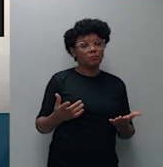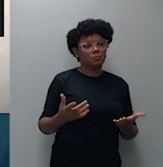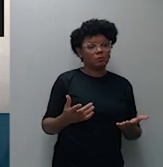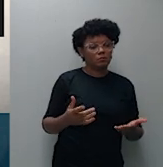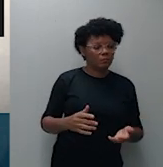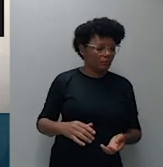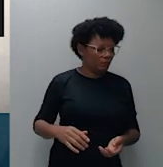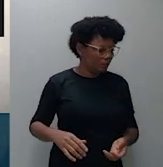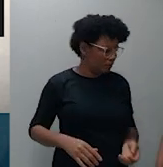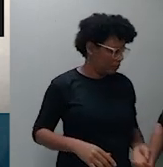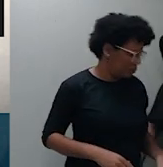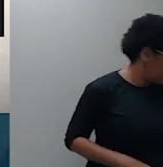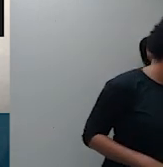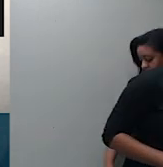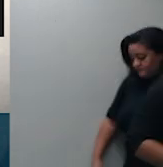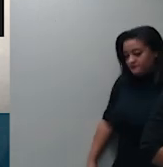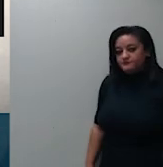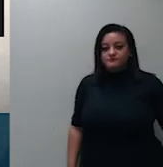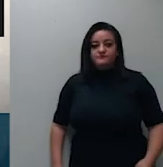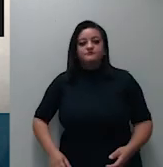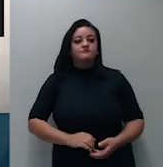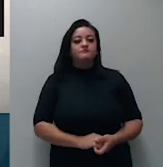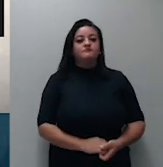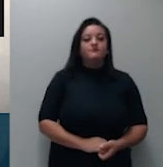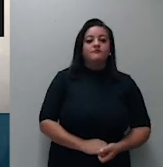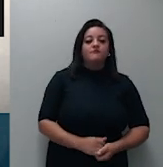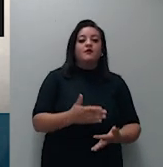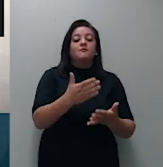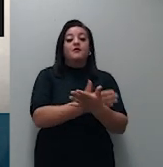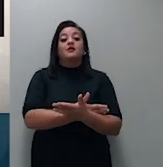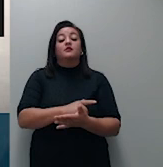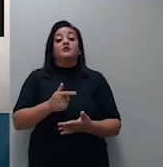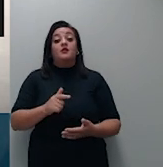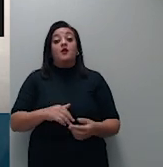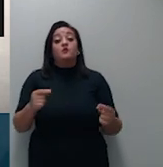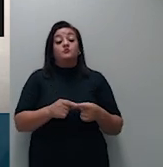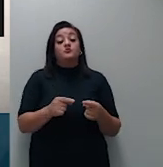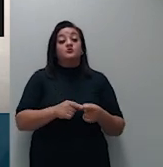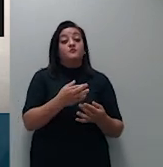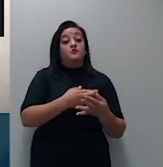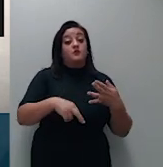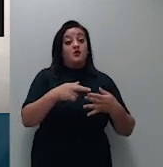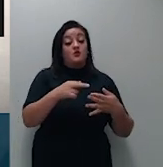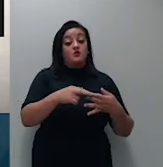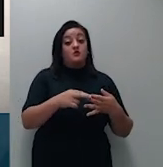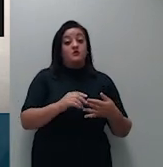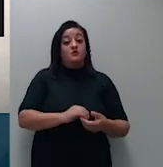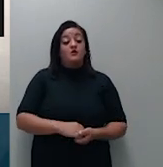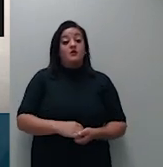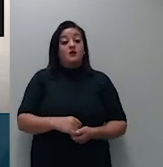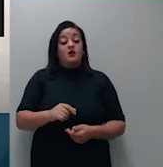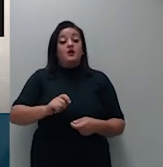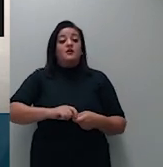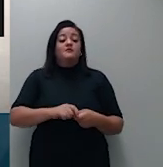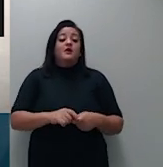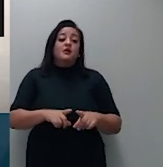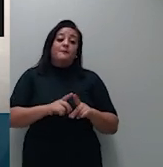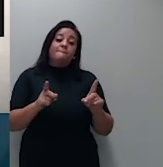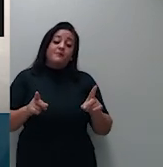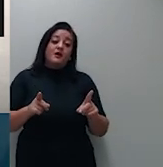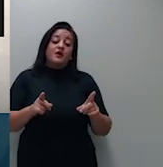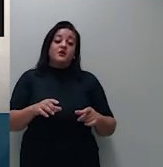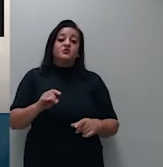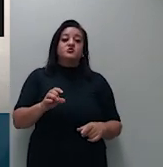voltar lá perto da prescrição embora não seja o objeto do recurso né quase um homem